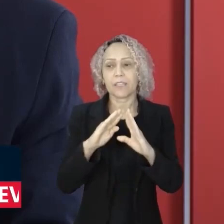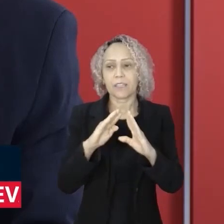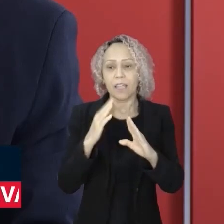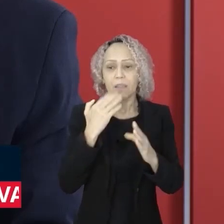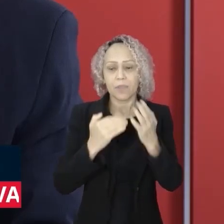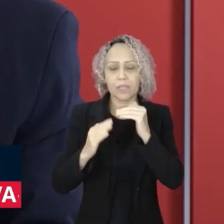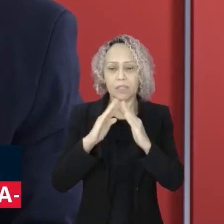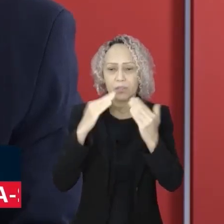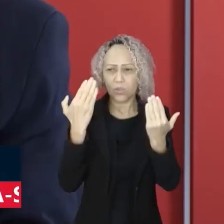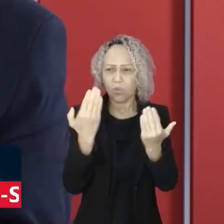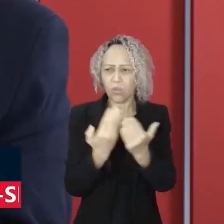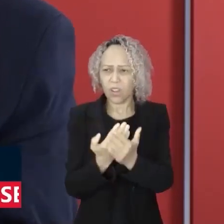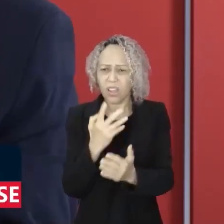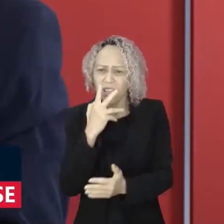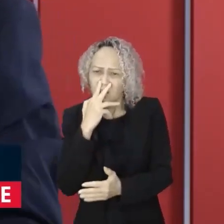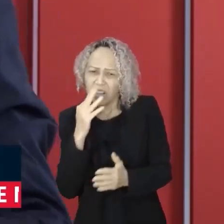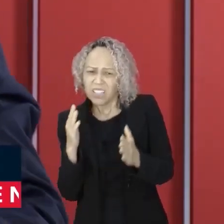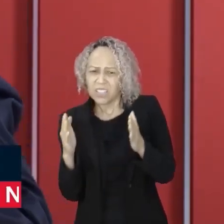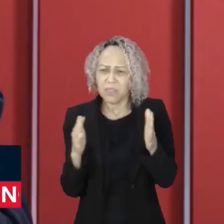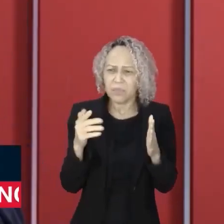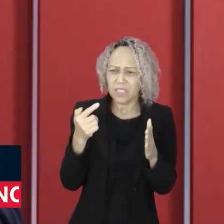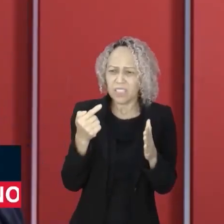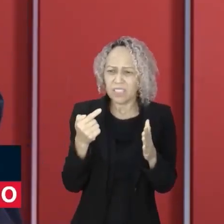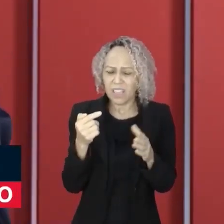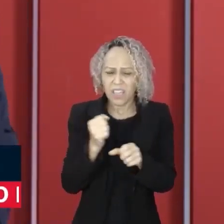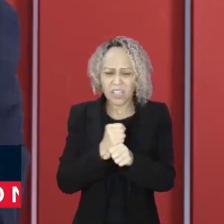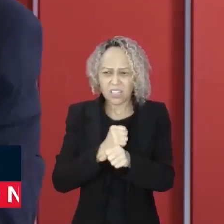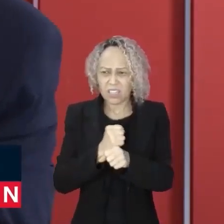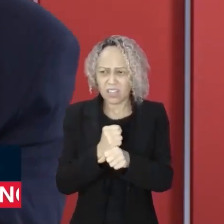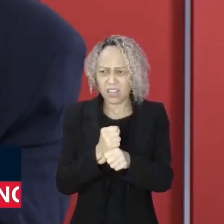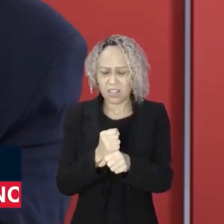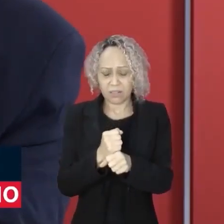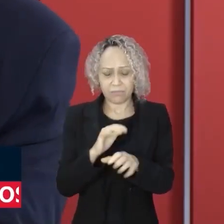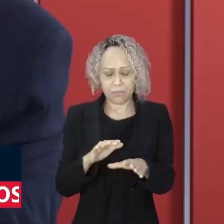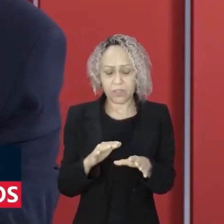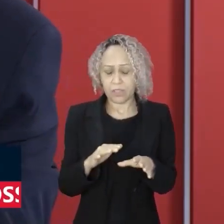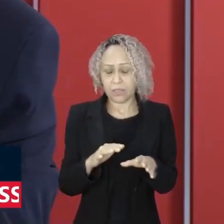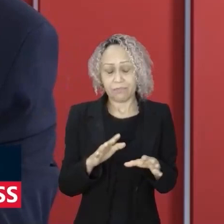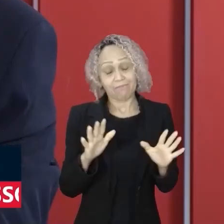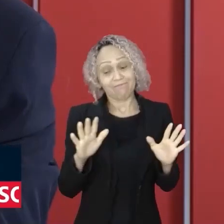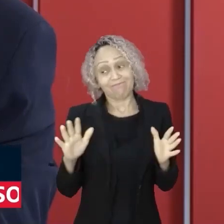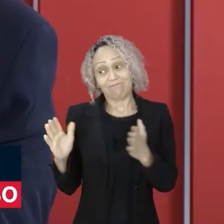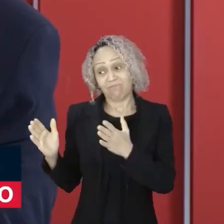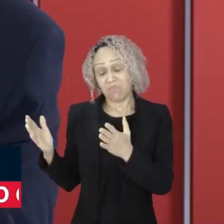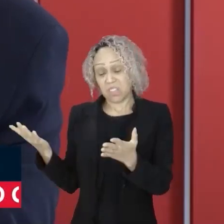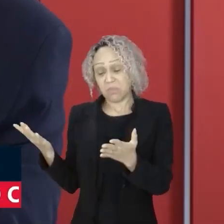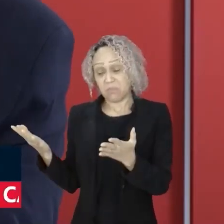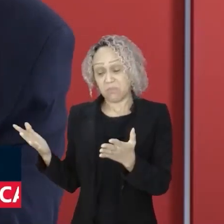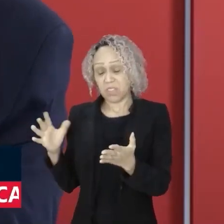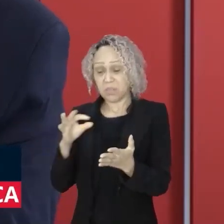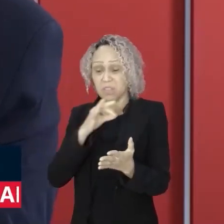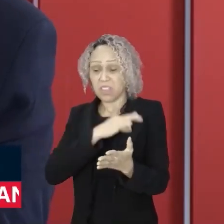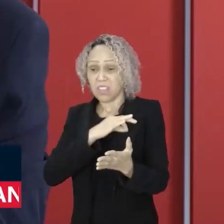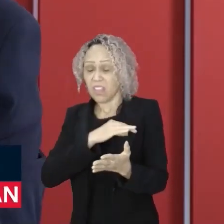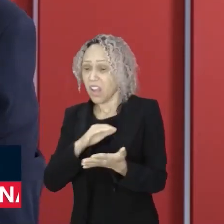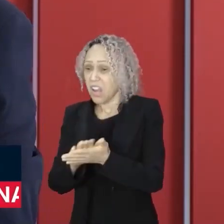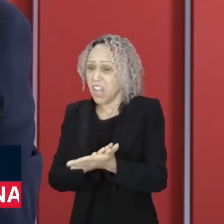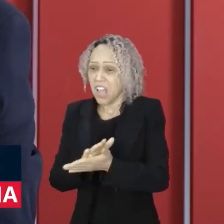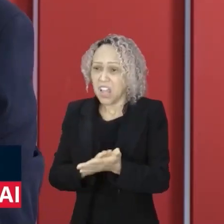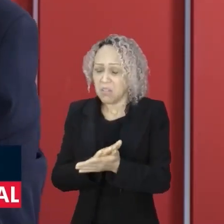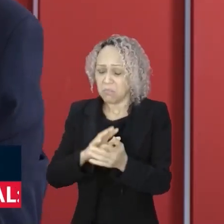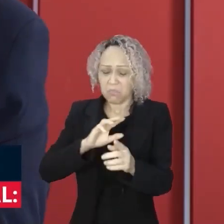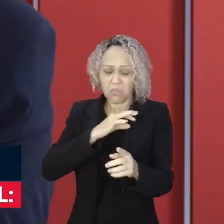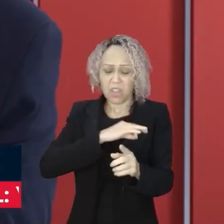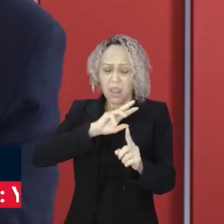anos. Mas 7 anos era tudo, né? Não tinha reajuste do salário mínimo, estava congelado, não tinha reajuste das bolsas de estudo dos